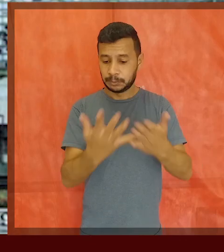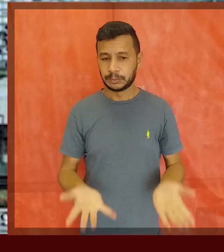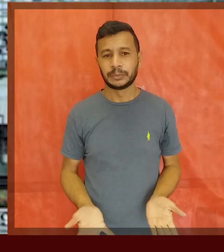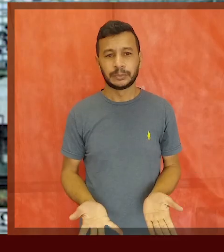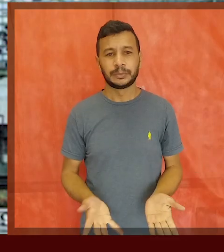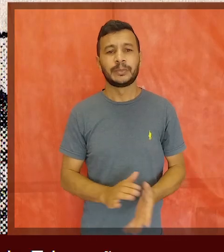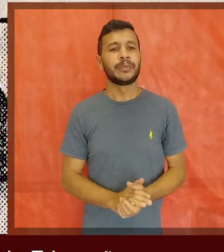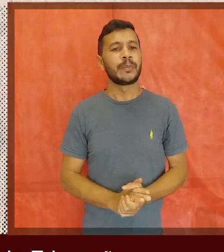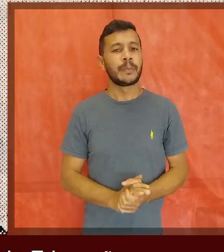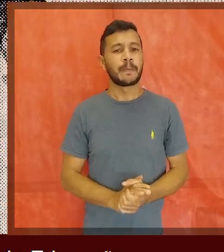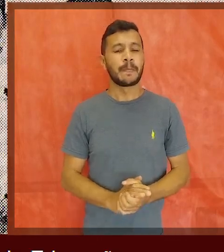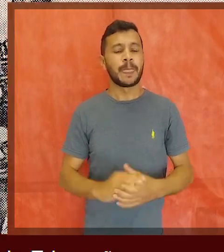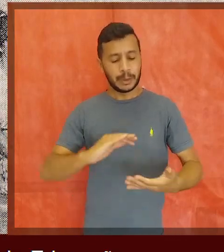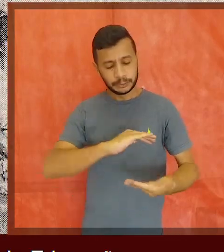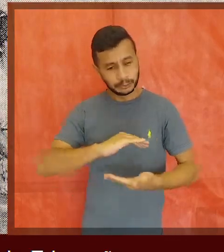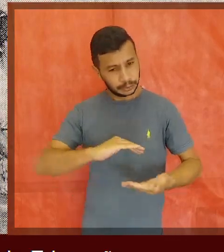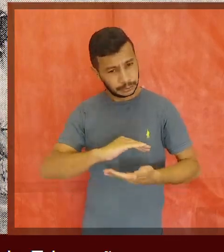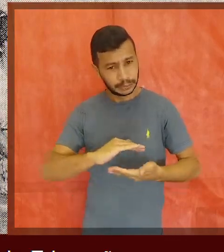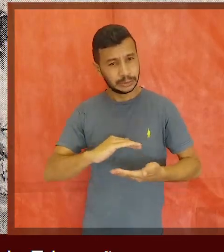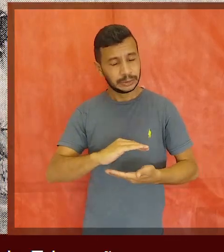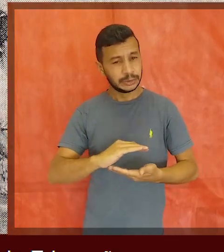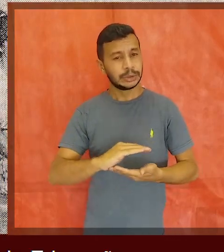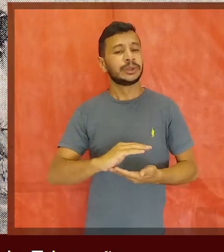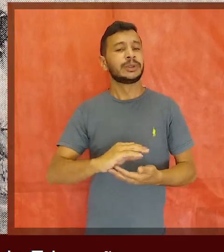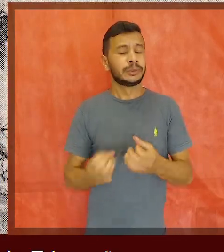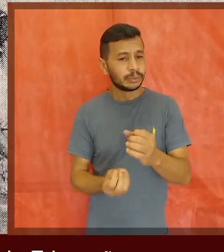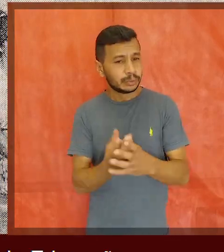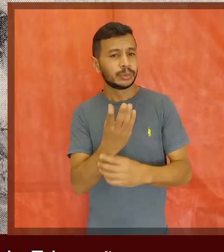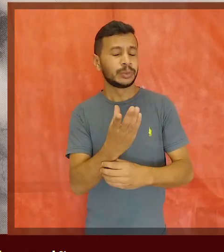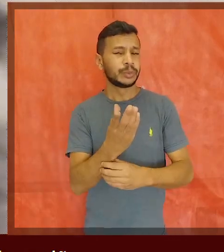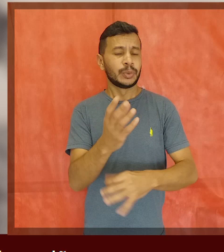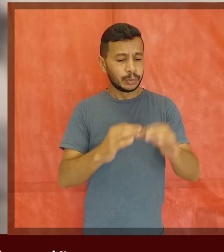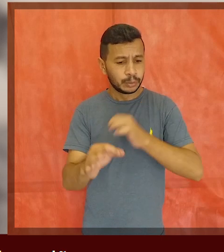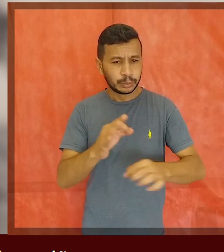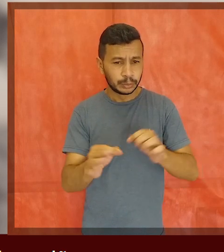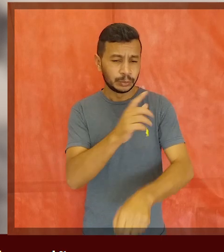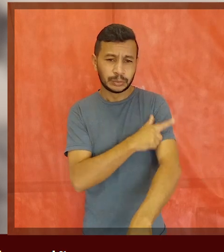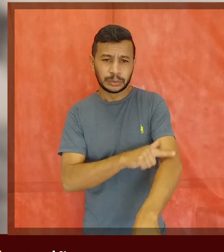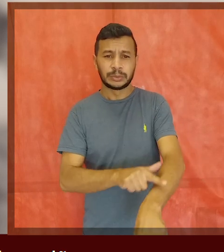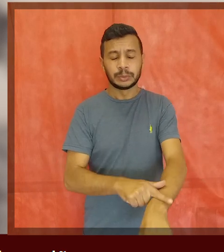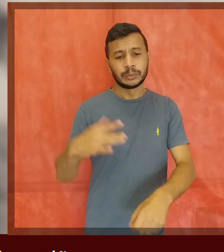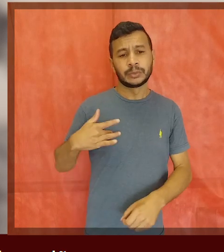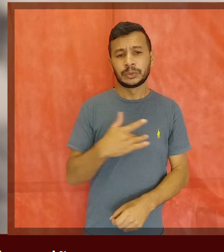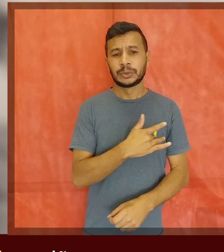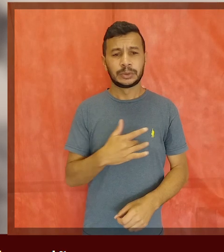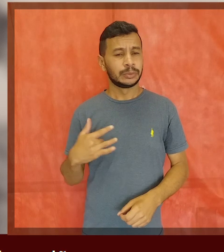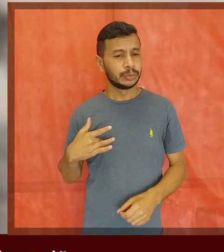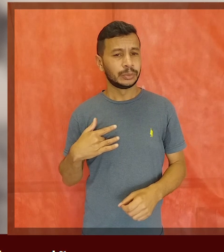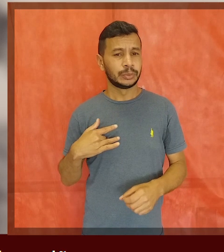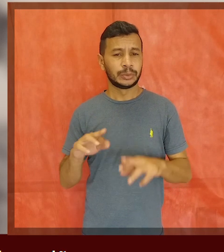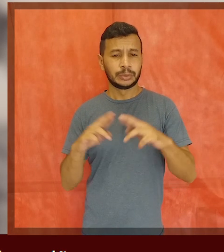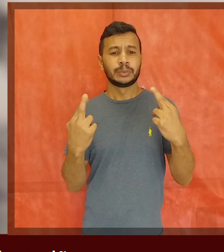Eternit. Com a Fundacentro, foi colocado em pé o Programa de Educação em Segurança e Saúde, que